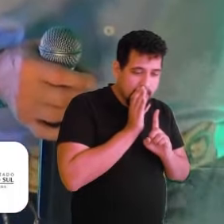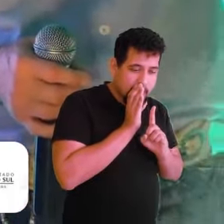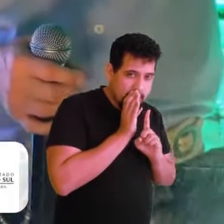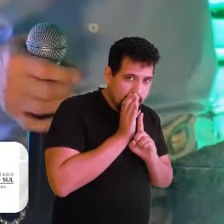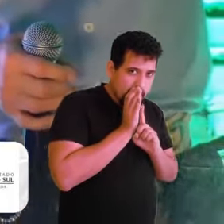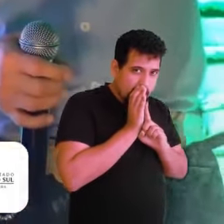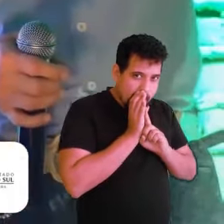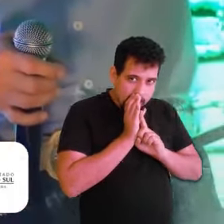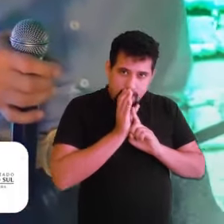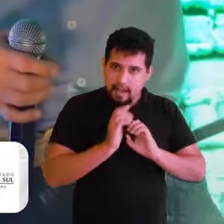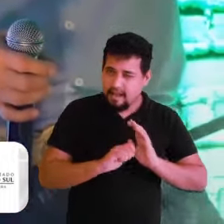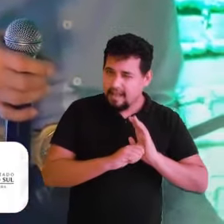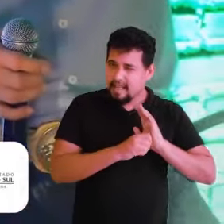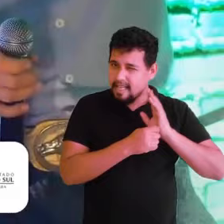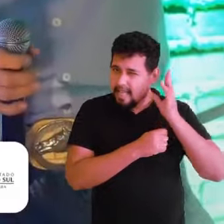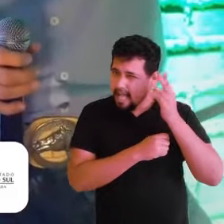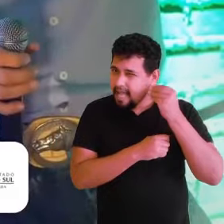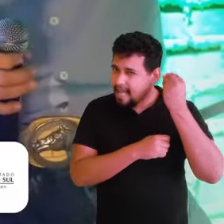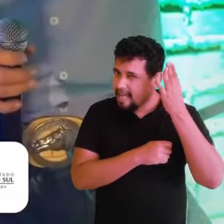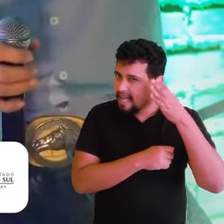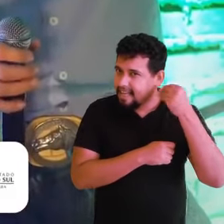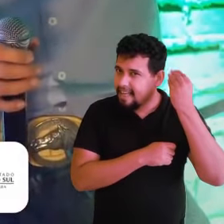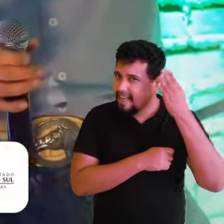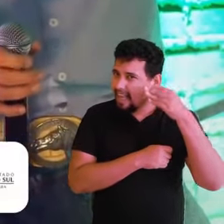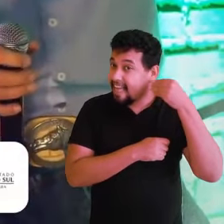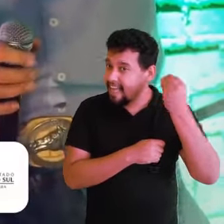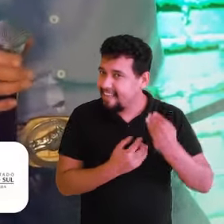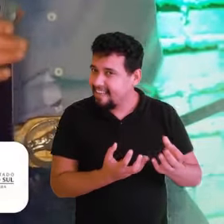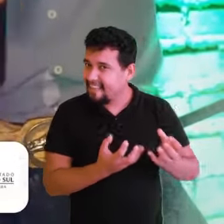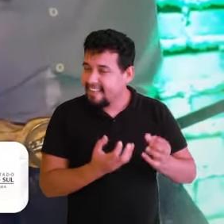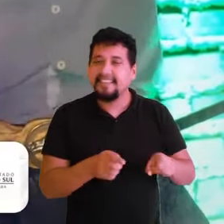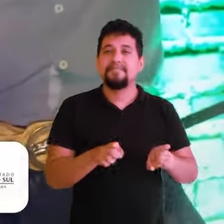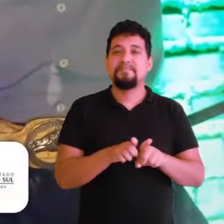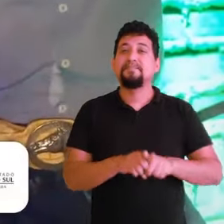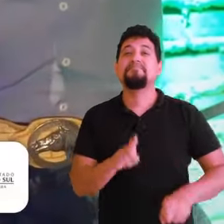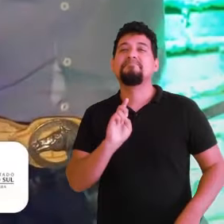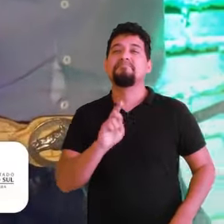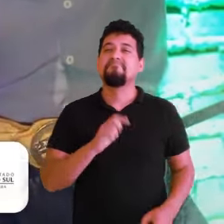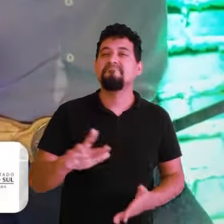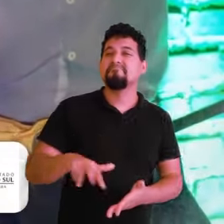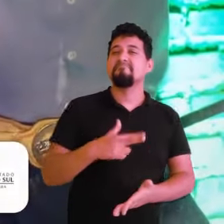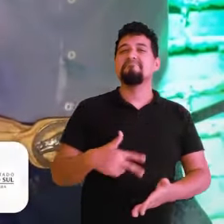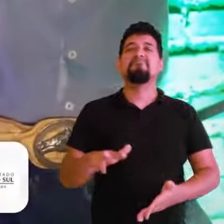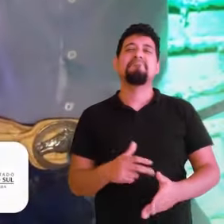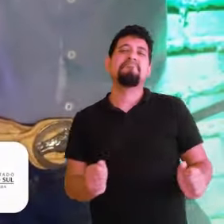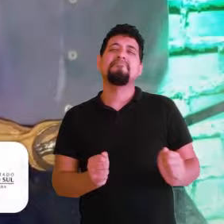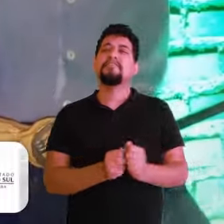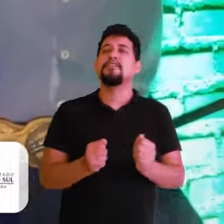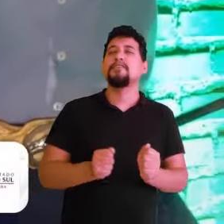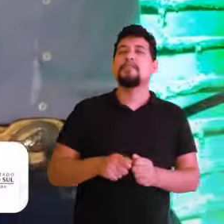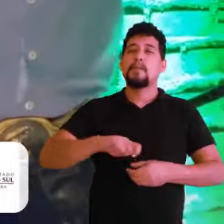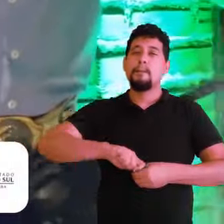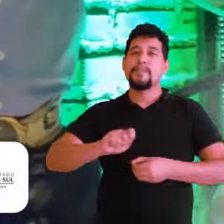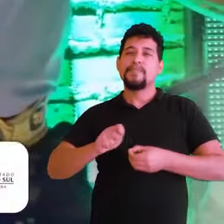bem campante convido pra tomar um samba com fanta. Celebrucemos na copa, já